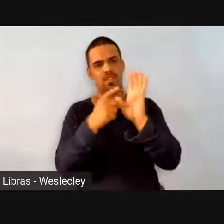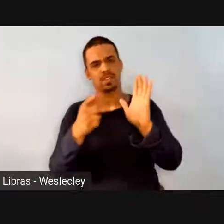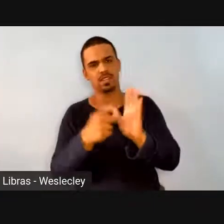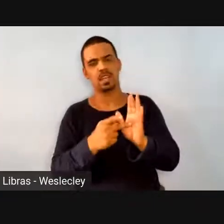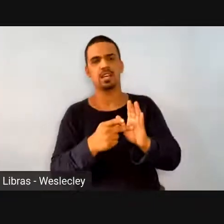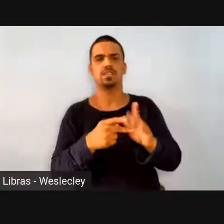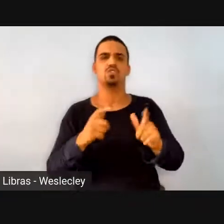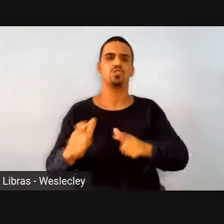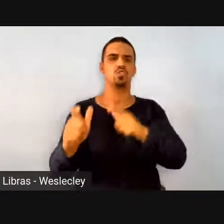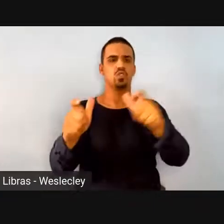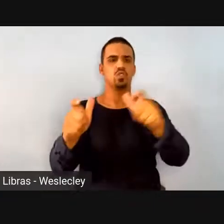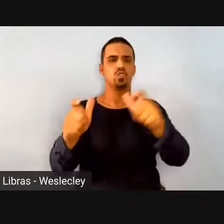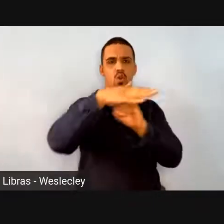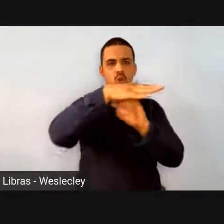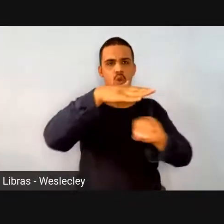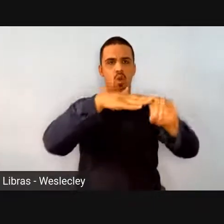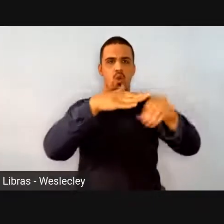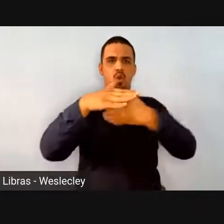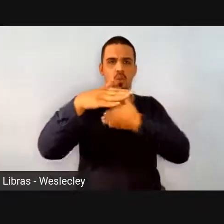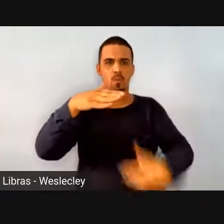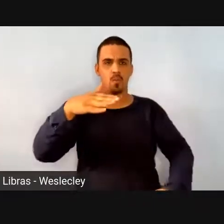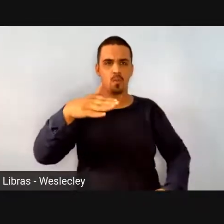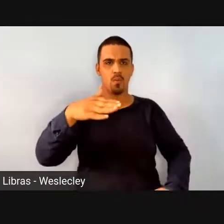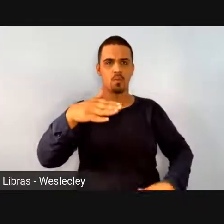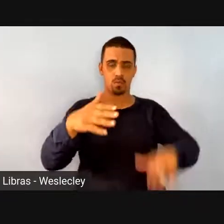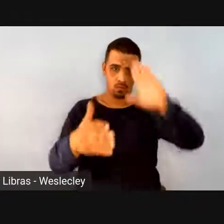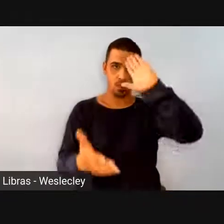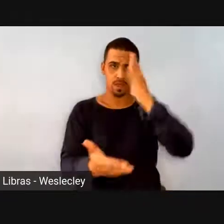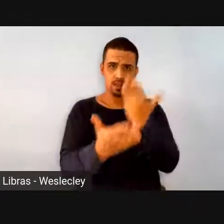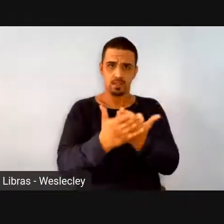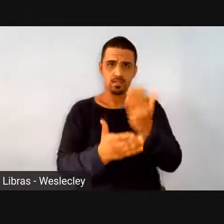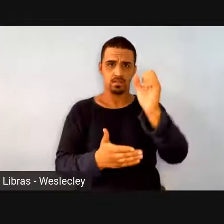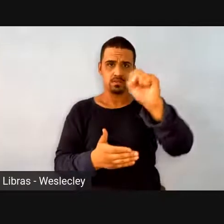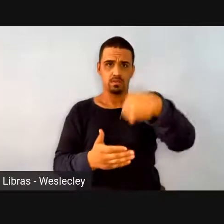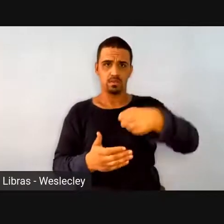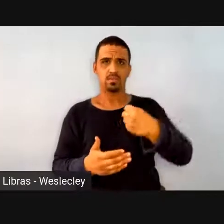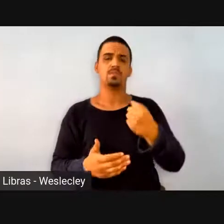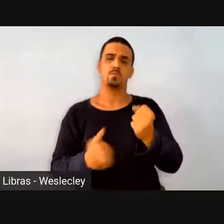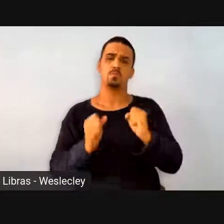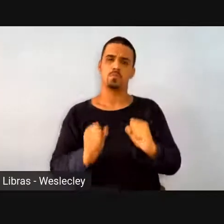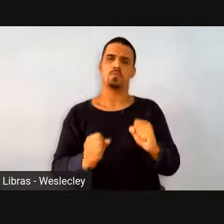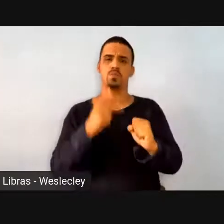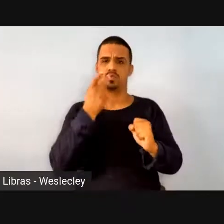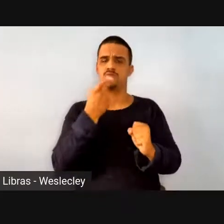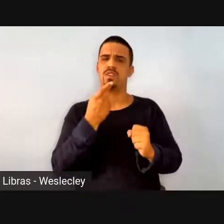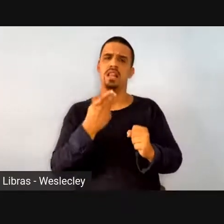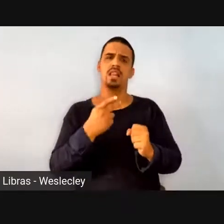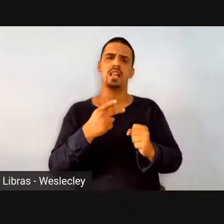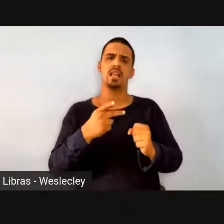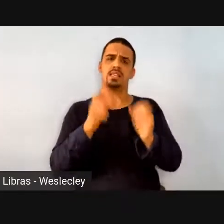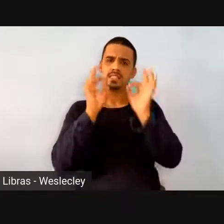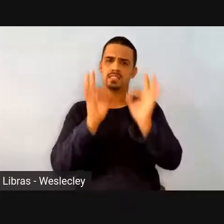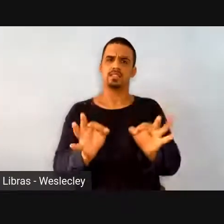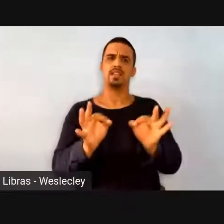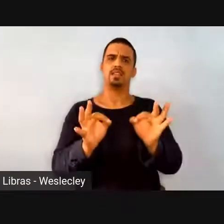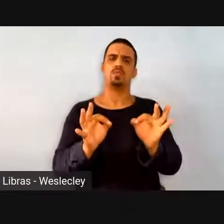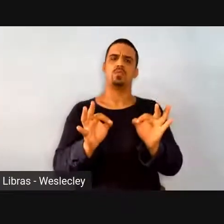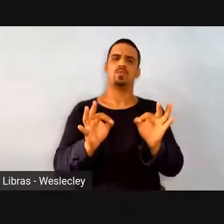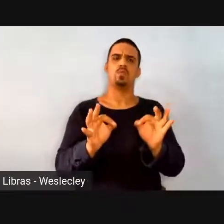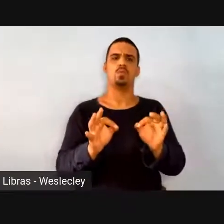públicos, e acredito que não, posso falar isso com certeza absoluta, que não existe um órgão com